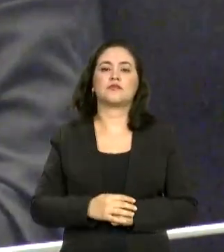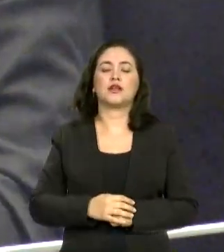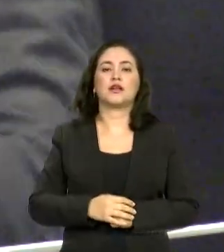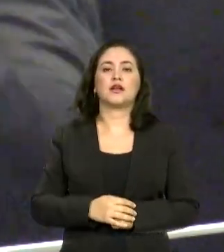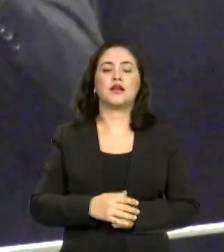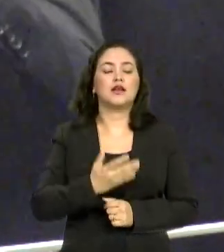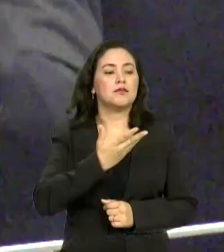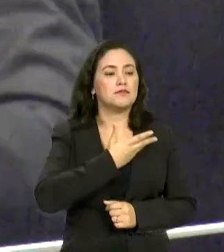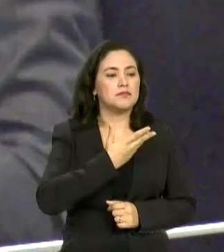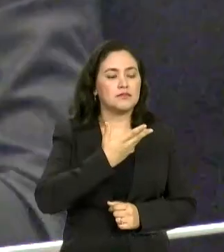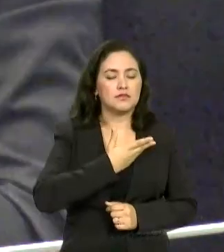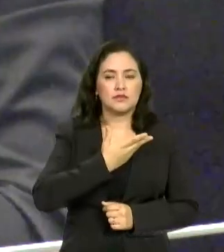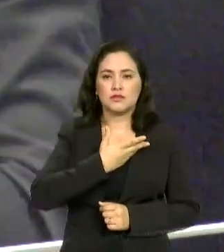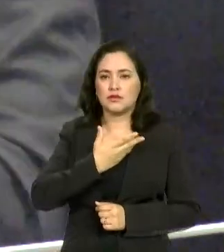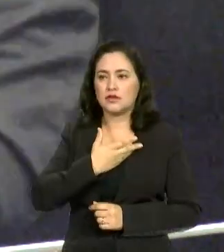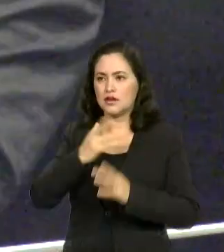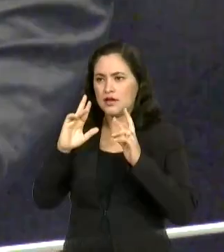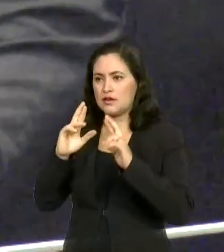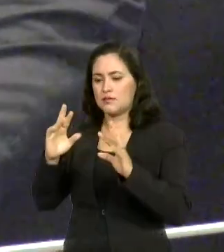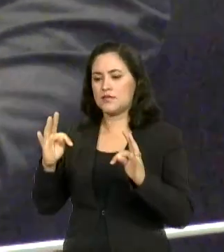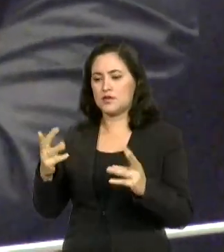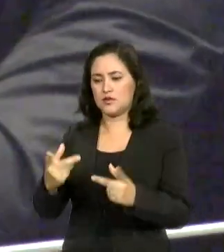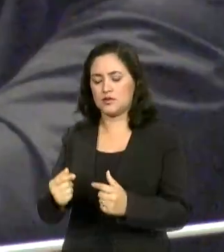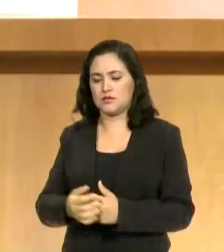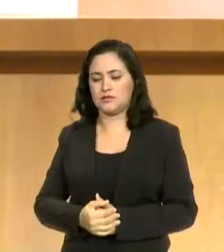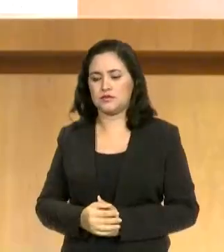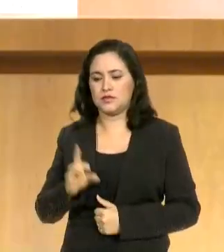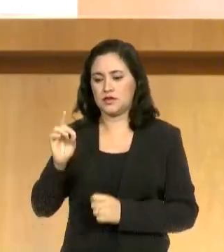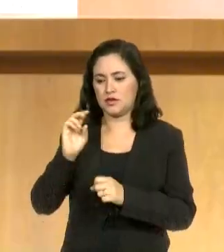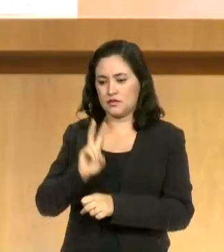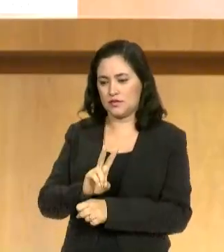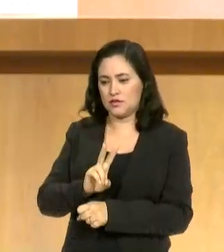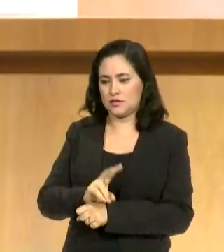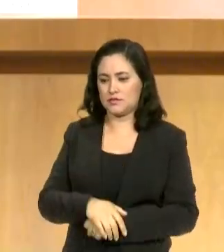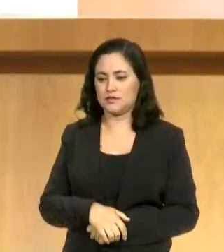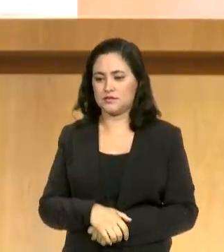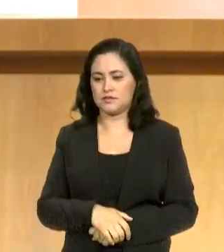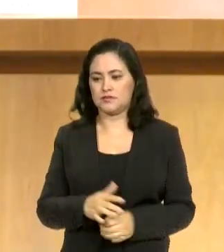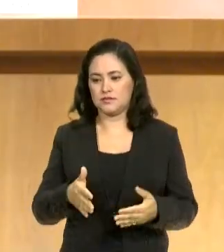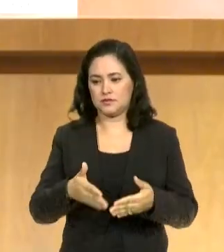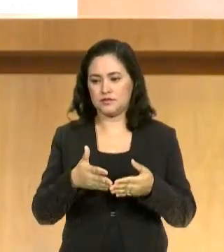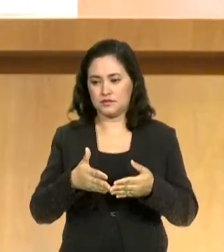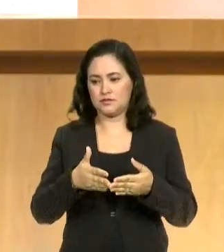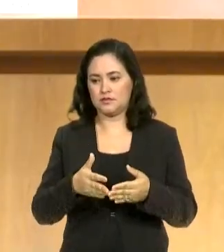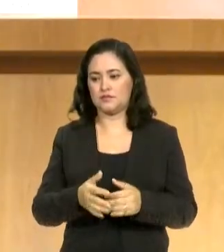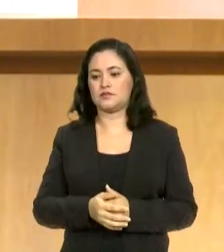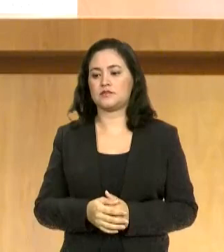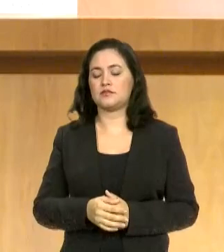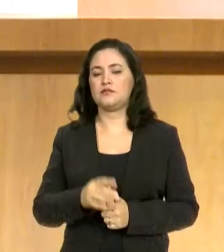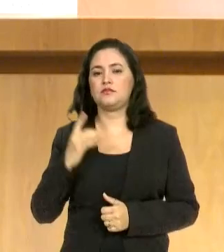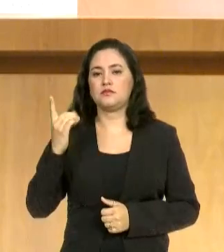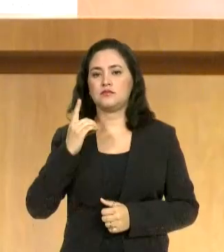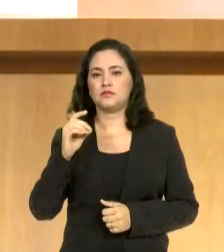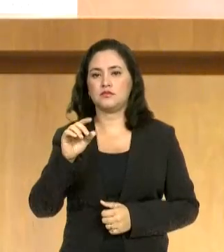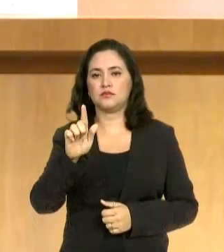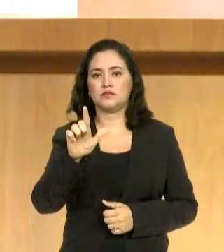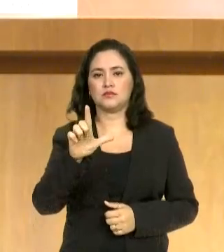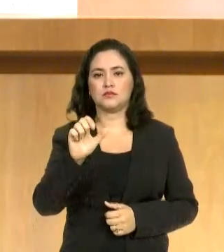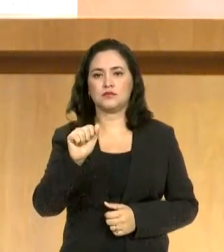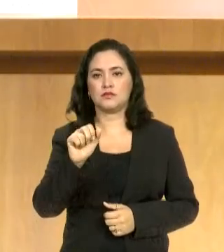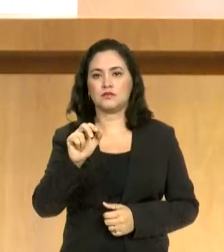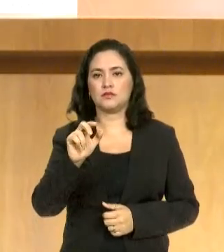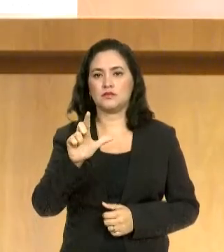pares. Que Deus lhe proteja. Senhor presidente, deputado senhor Vinícius presidente. Louro. Pela ordem, senhor presidente, deputado Glauber. Deputado Vinícius Louro.